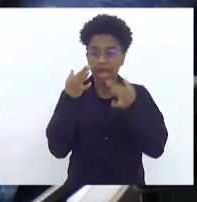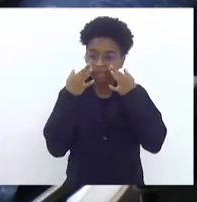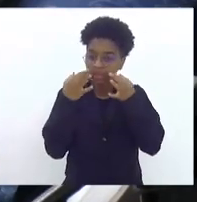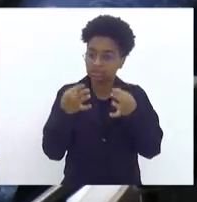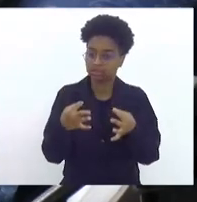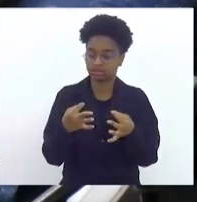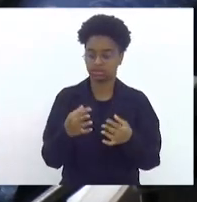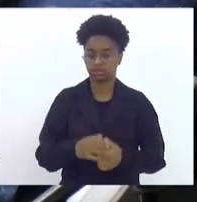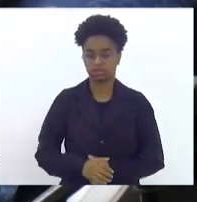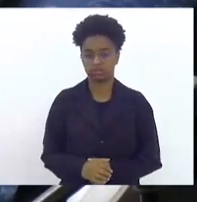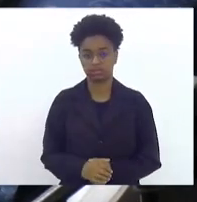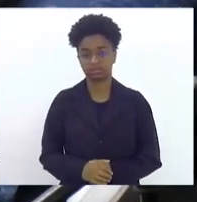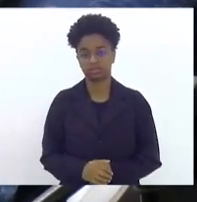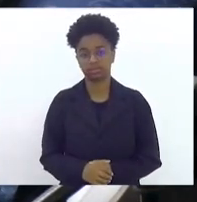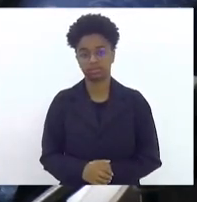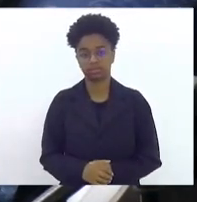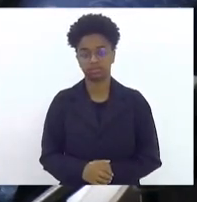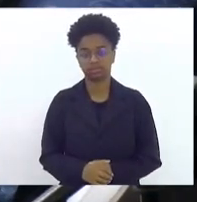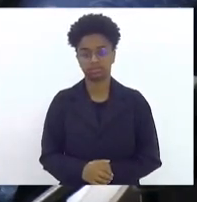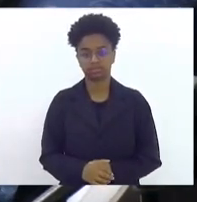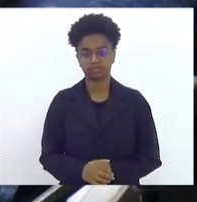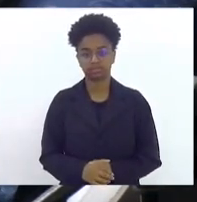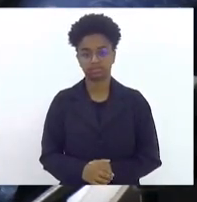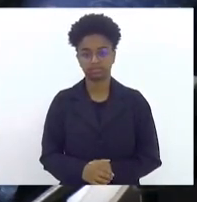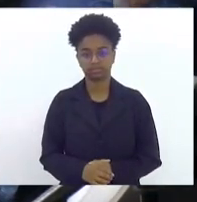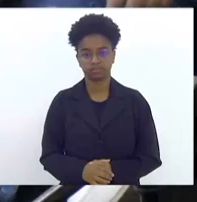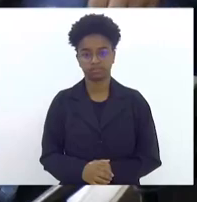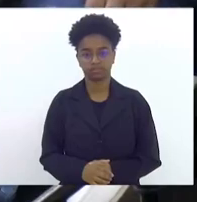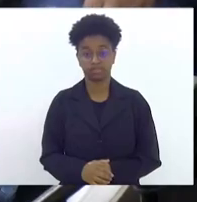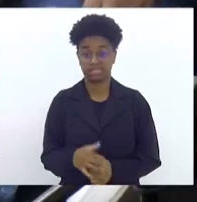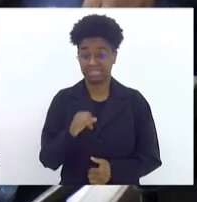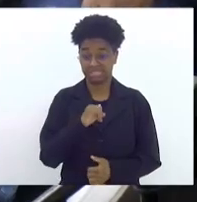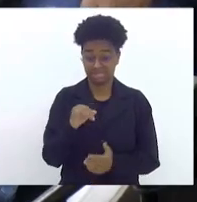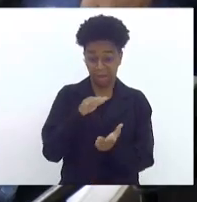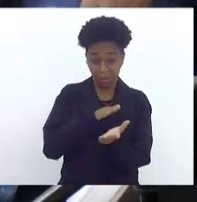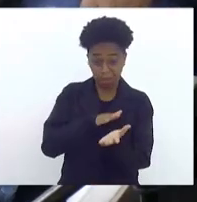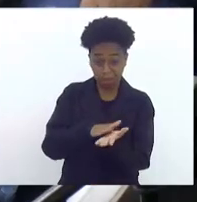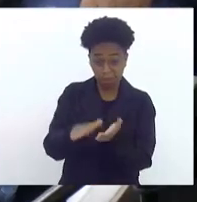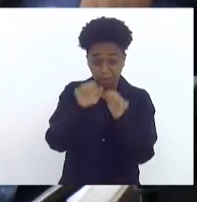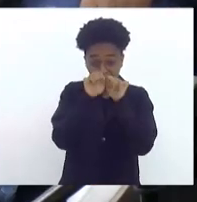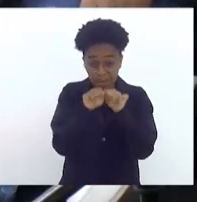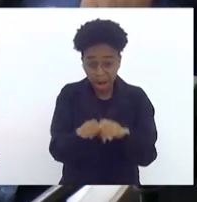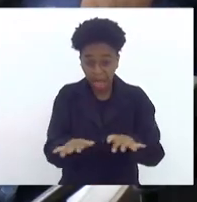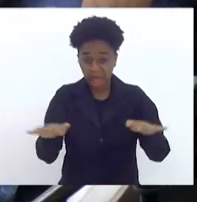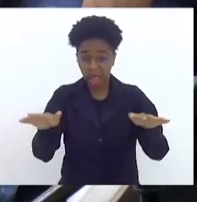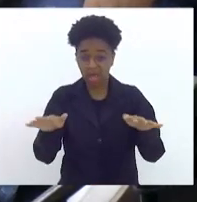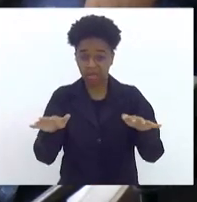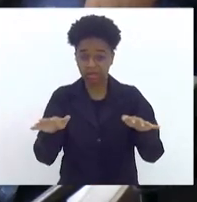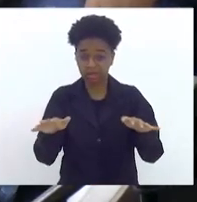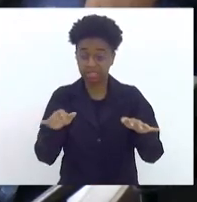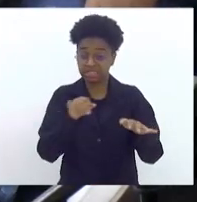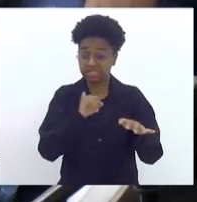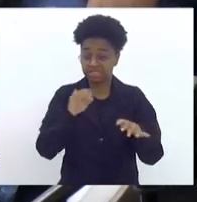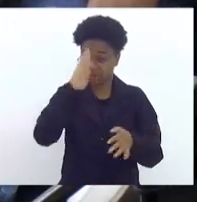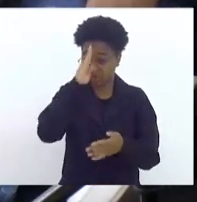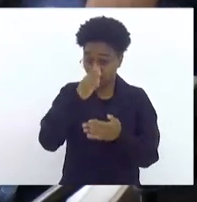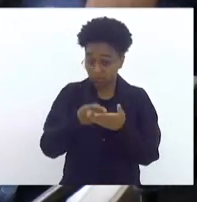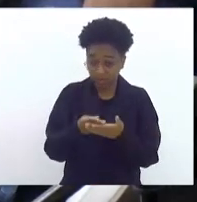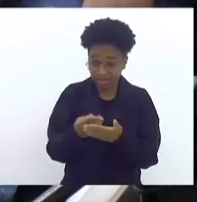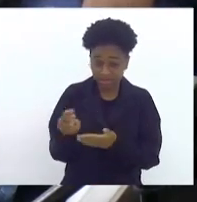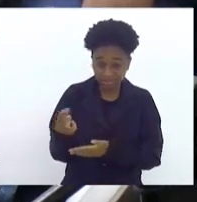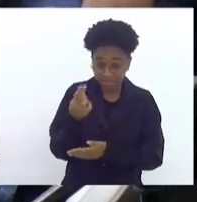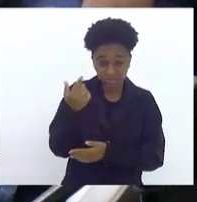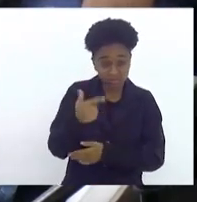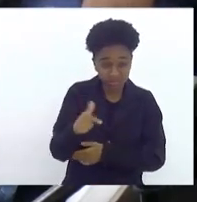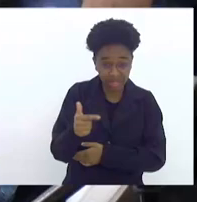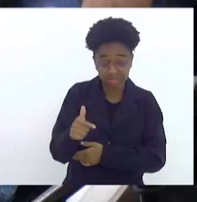disso foi publicado né Essa confiança foi interrompida e infelizmente